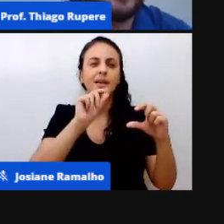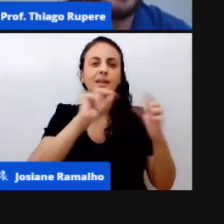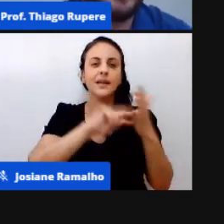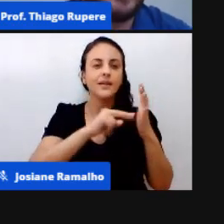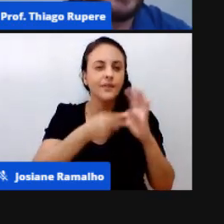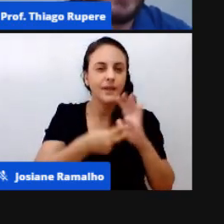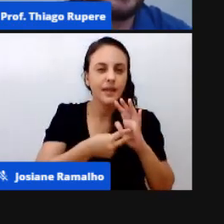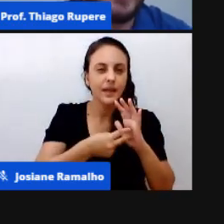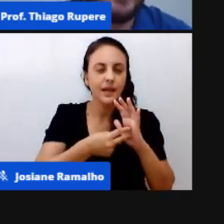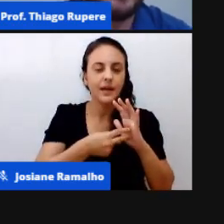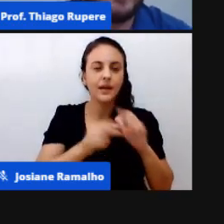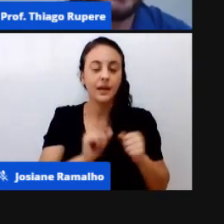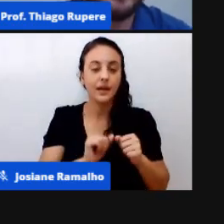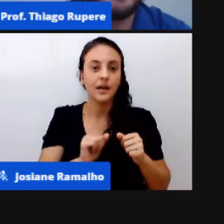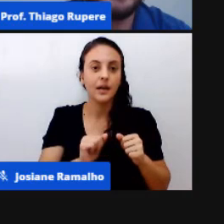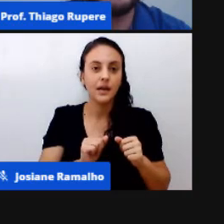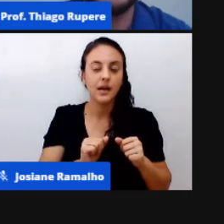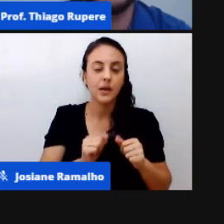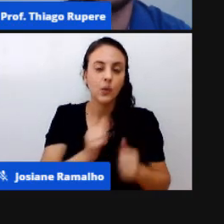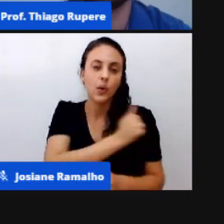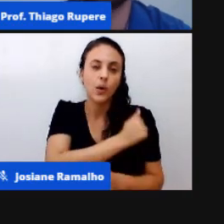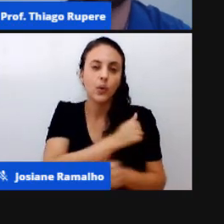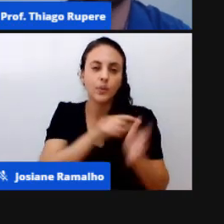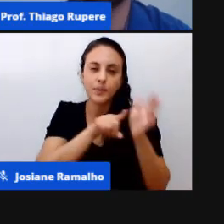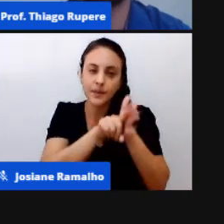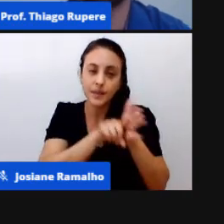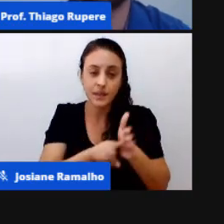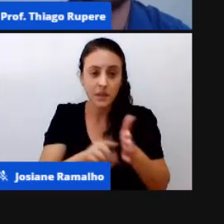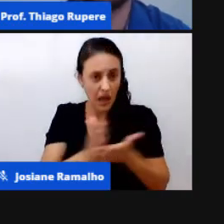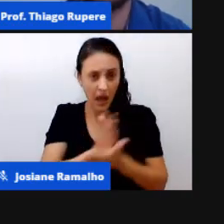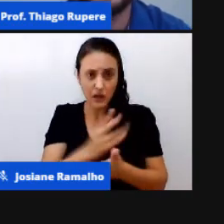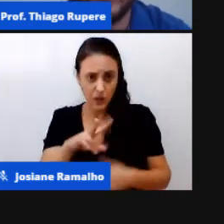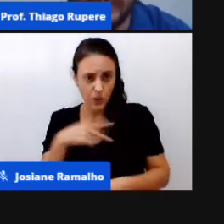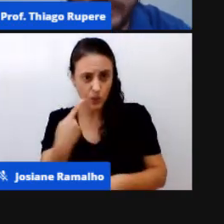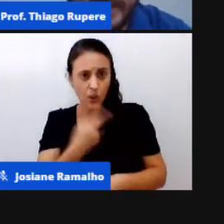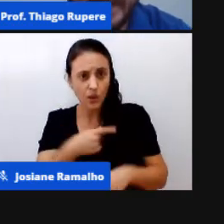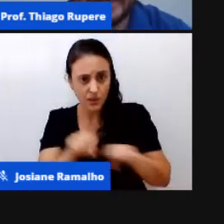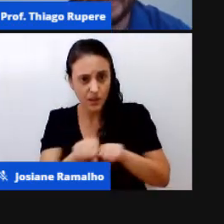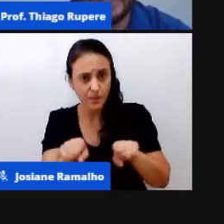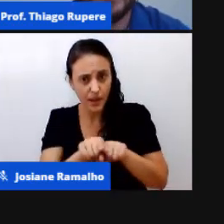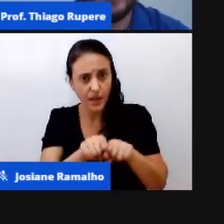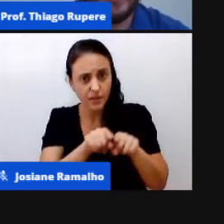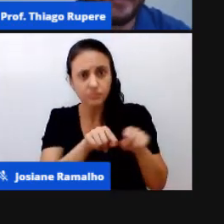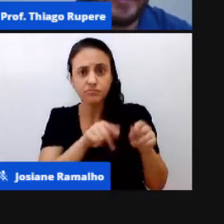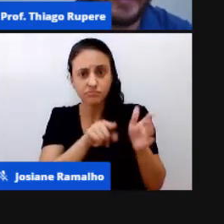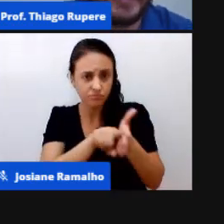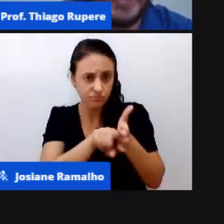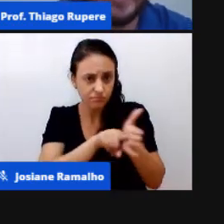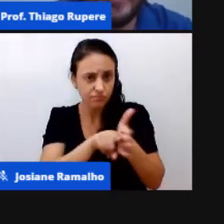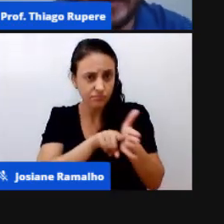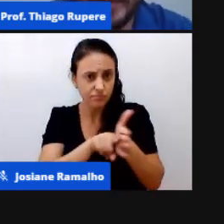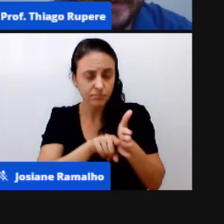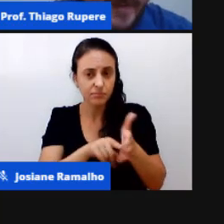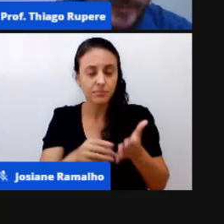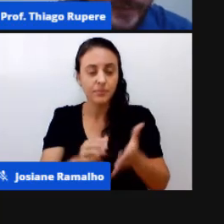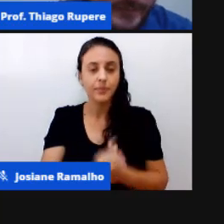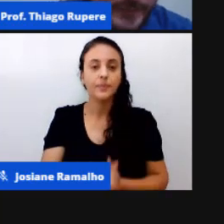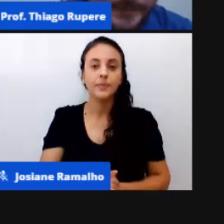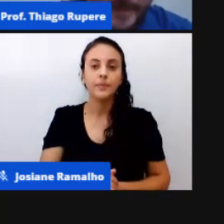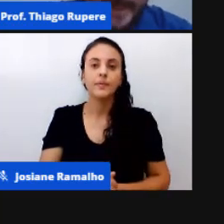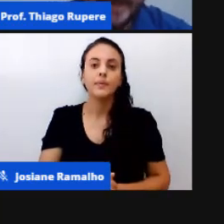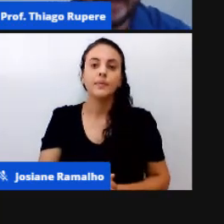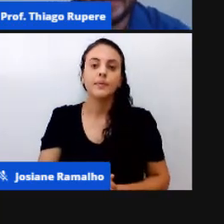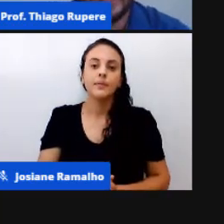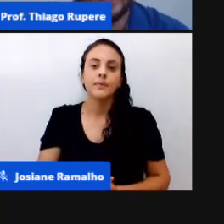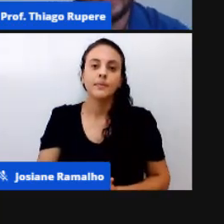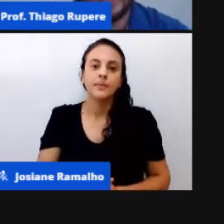vezes nós buscamos também para tirar as nossas dúvidas, né? Então esse conhecimento ele descentralizou, tá? Para me adiantar aqui, pode passar, por